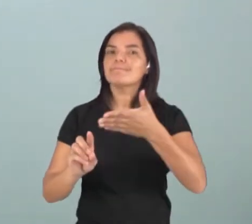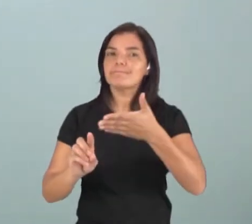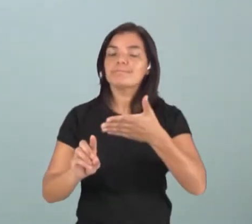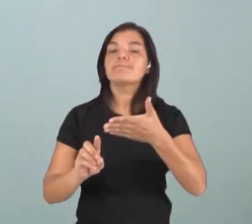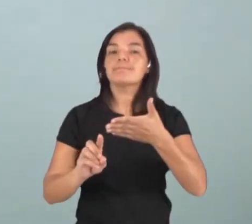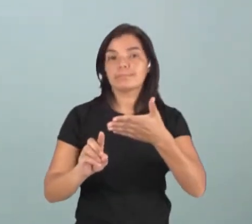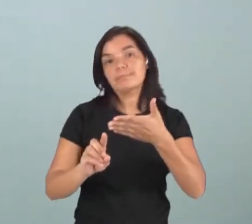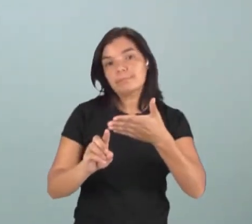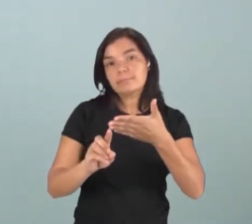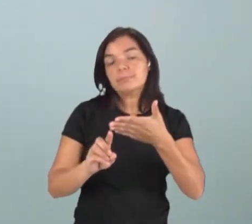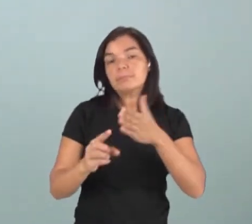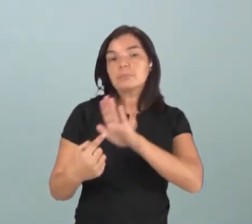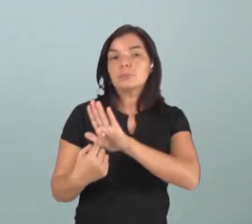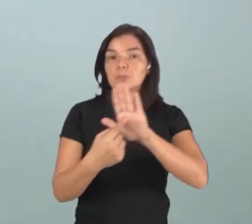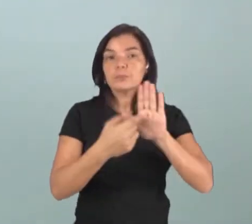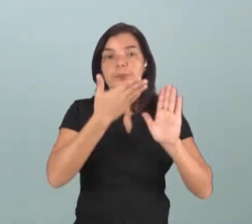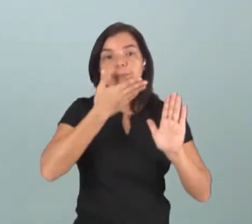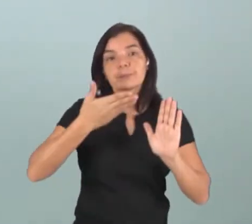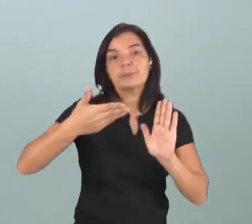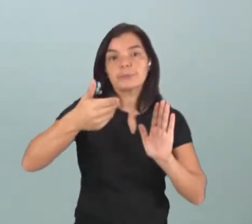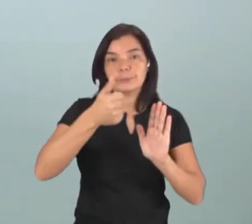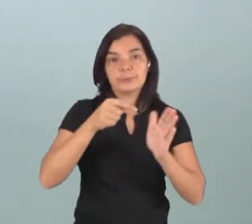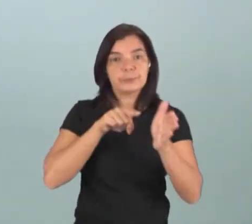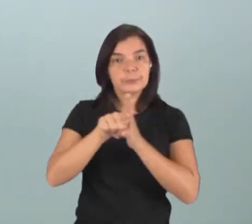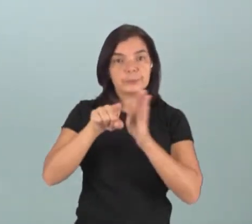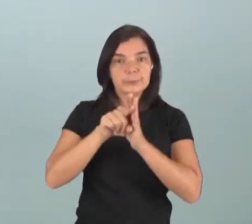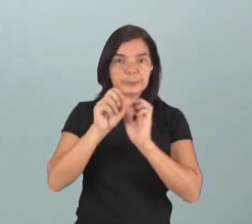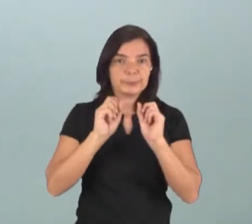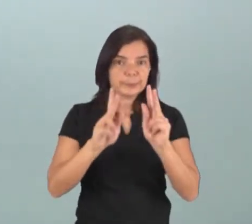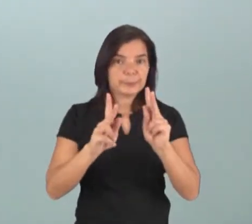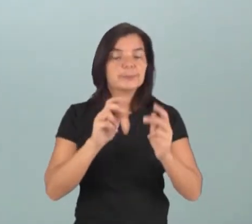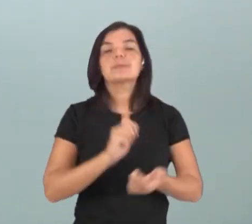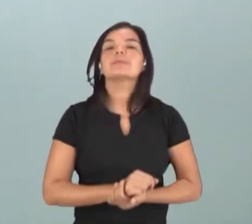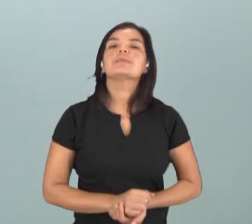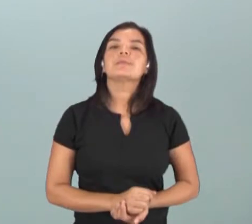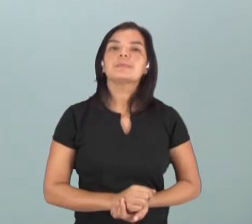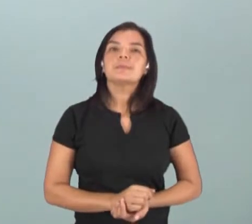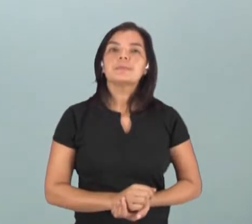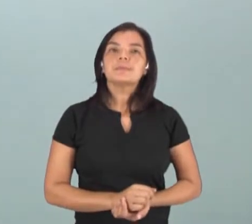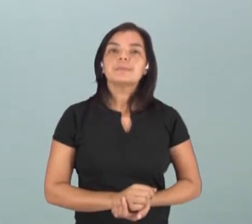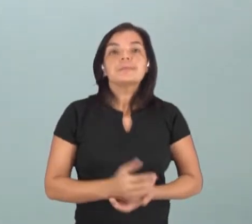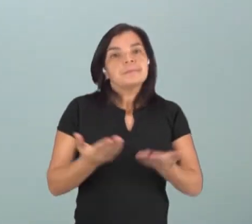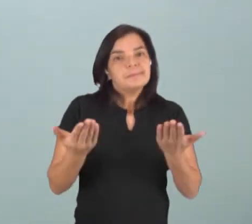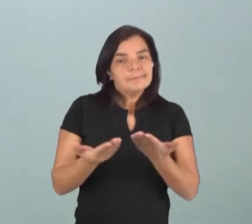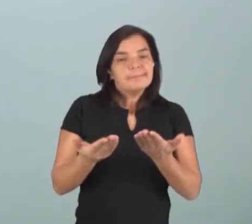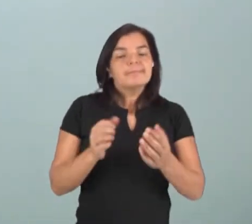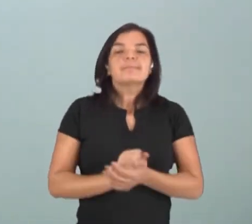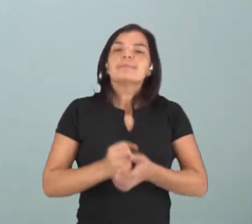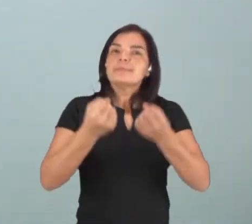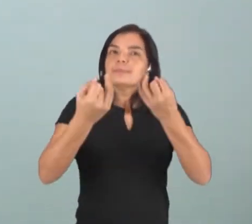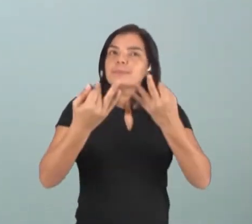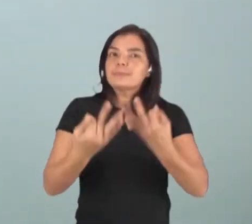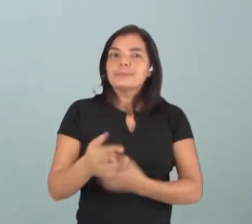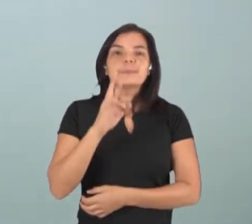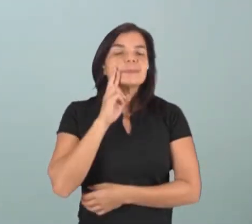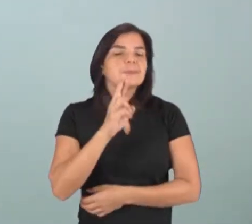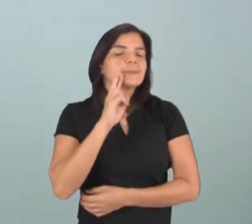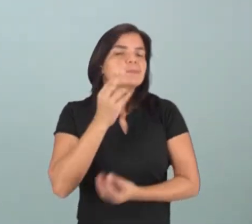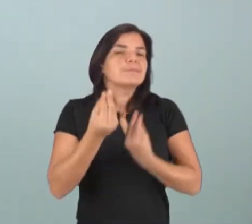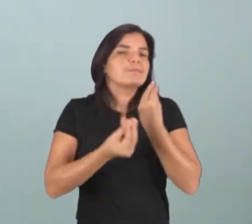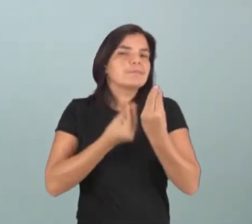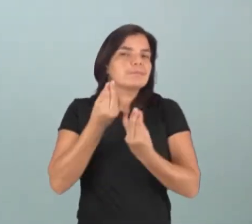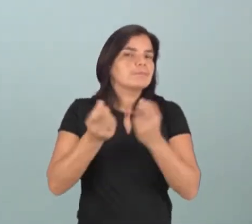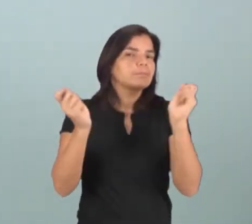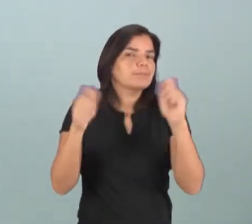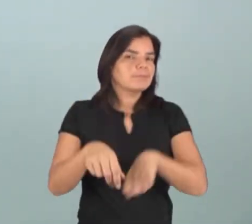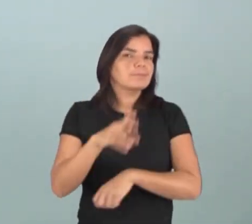direcionando, né, e especificando melhor a nossa pergunta, ok? Agora sim, pessoal, vamos falar sobre as respostas. Como é que a gente